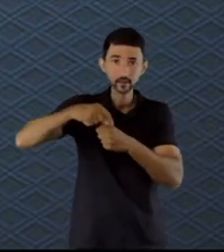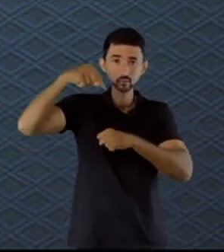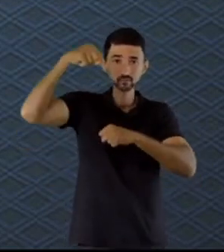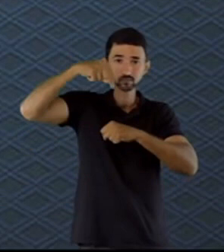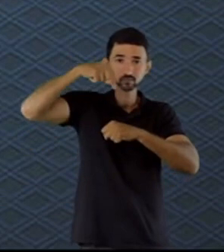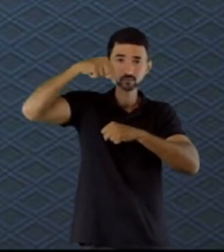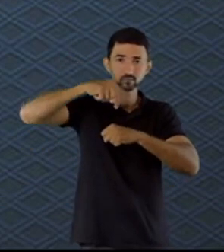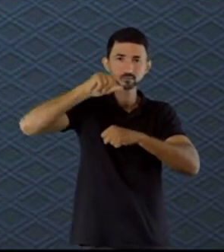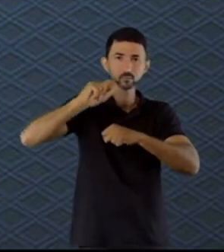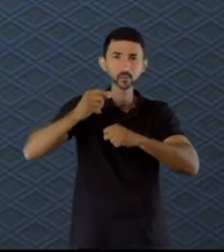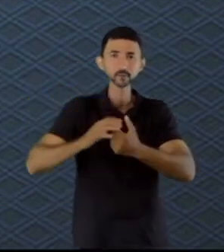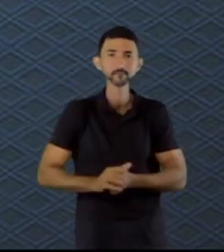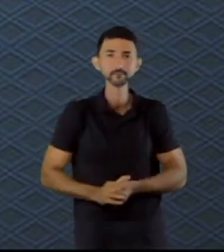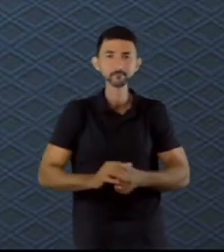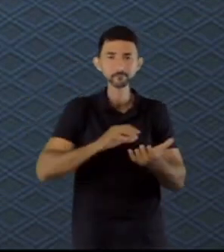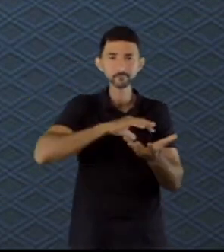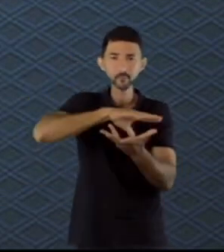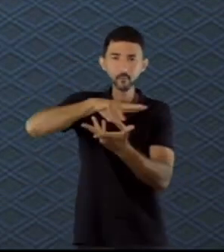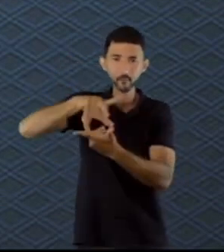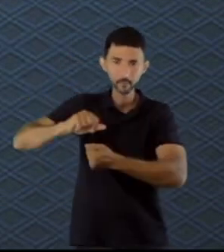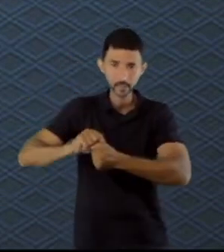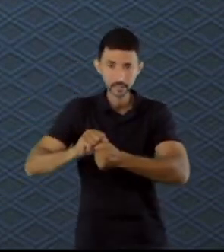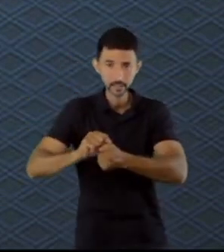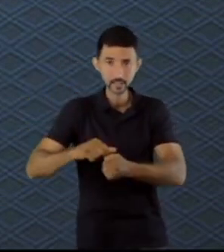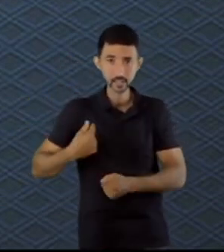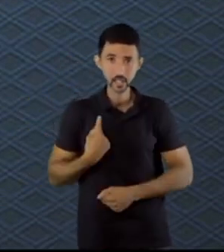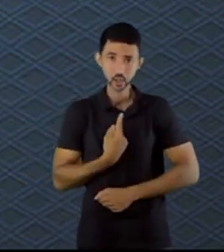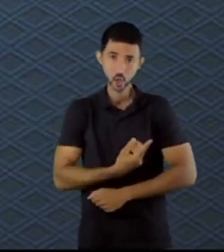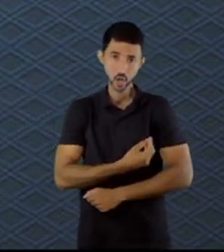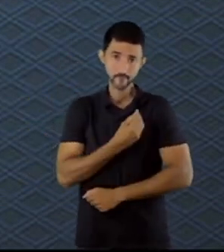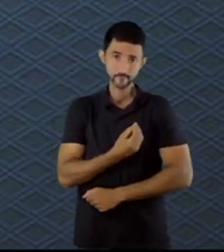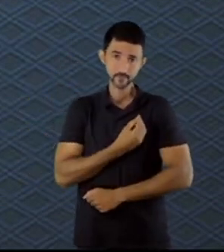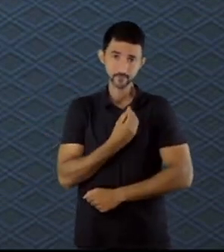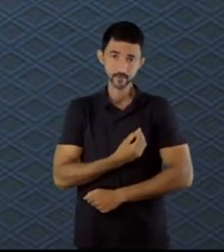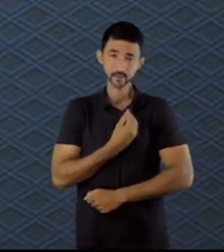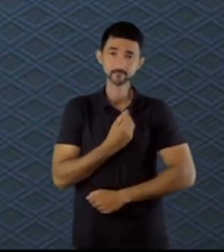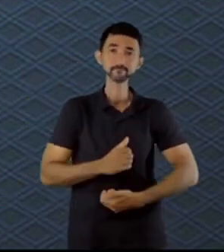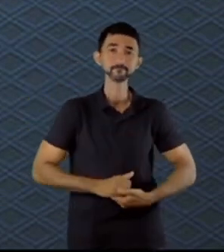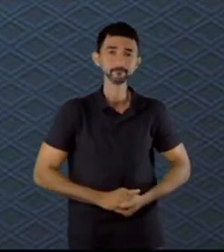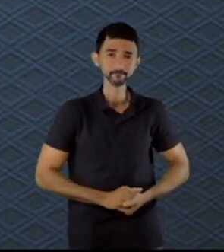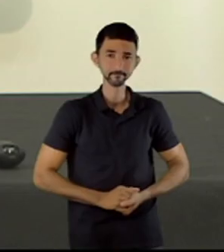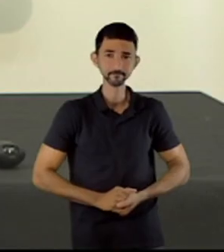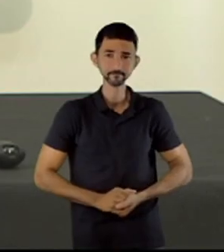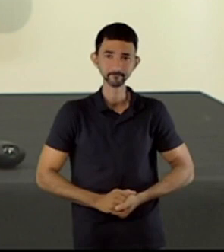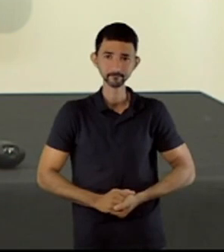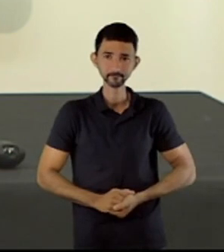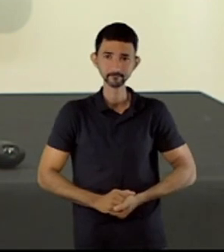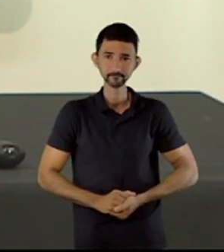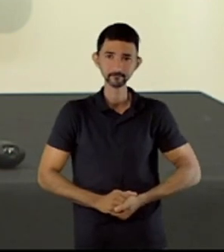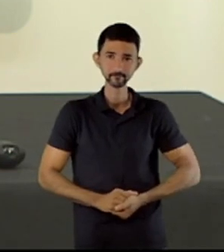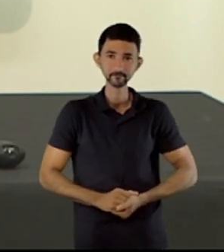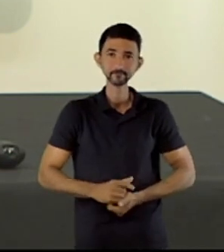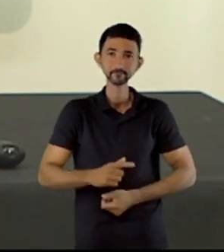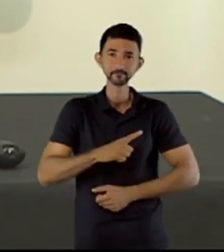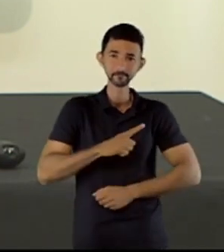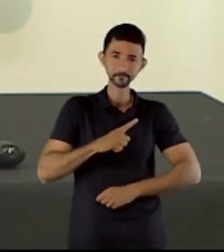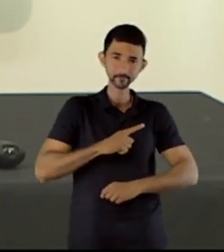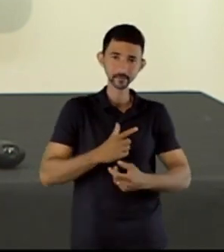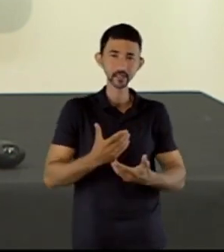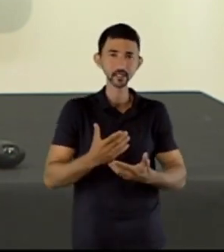o planeta Terra, o planeta onde nós vivemos, tudo bem? Teremos